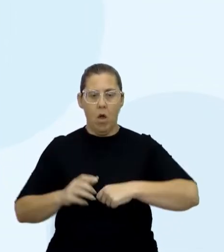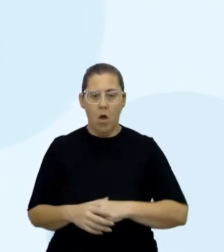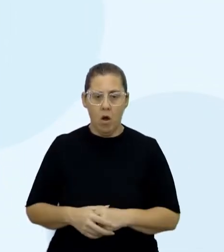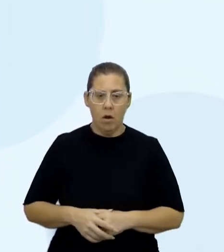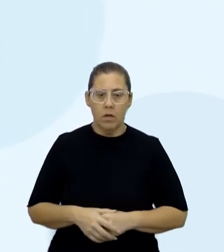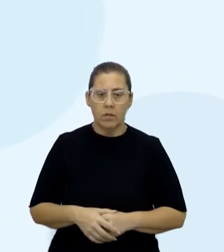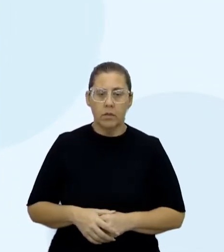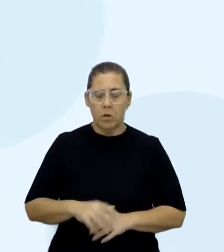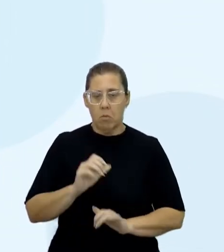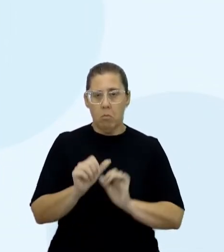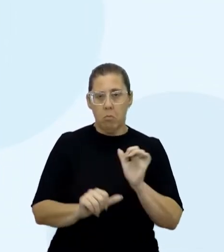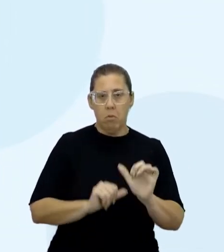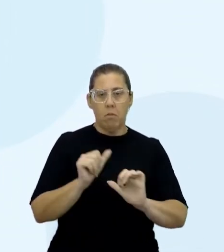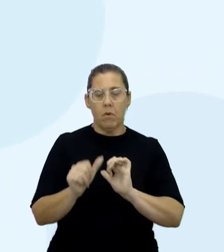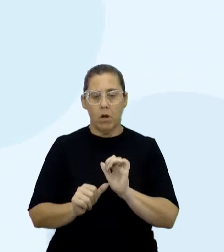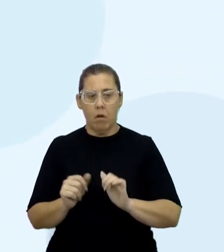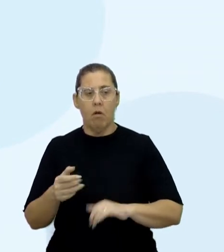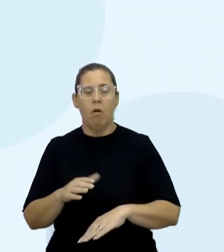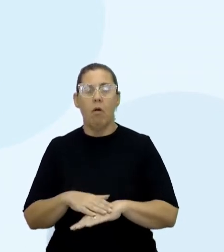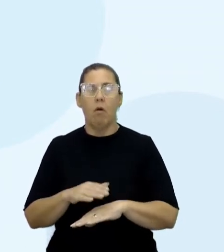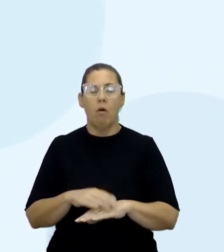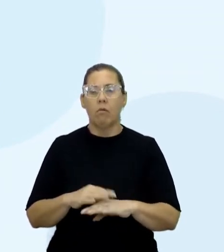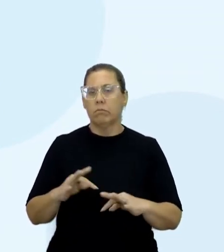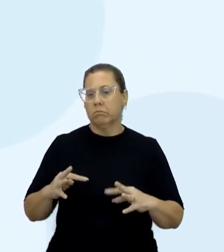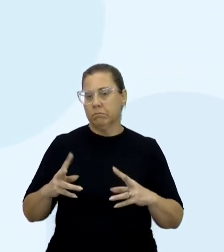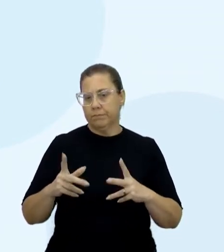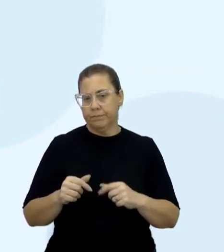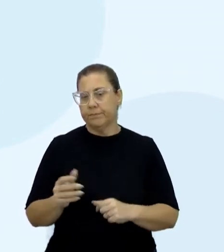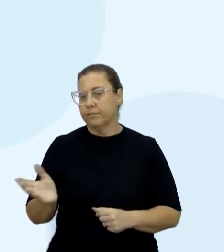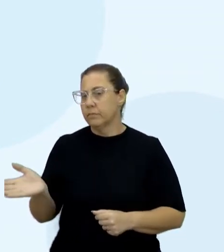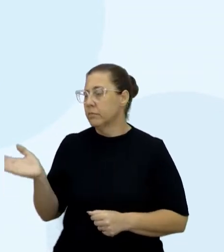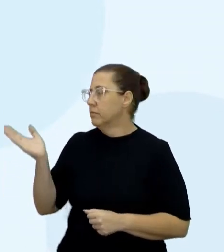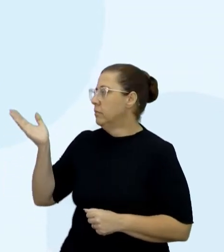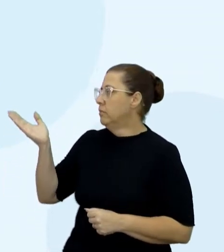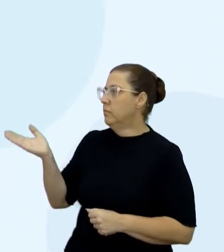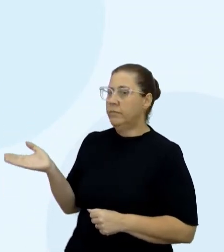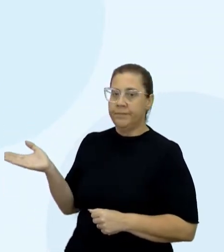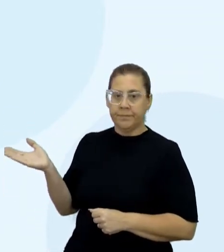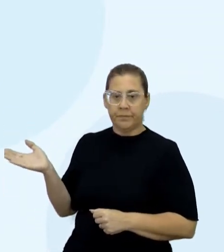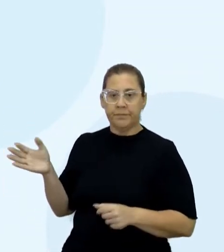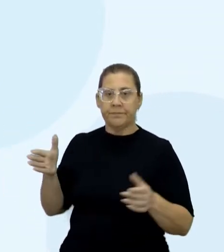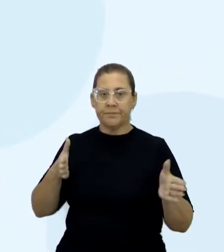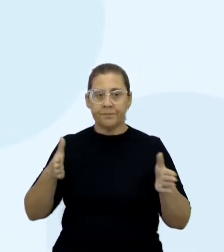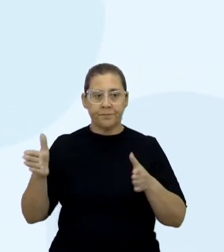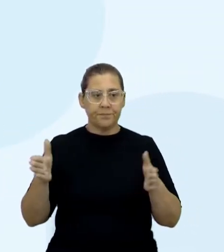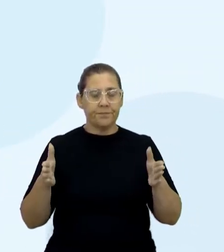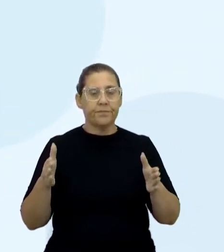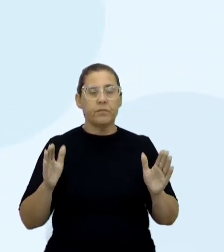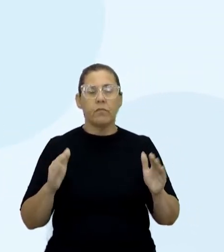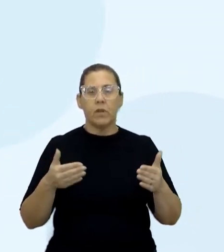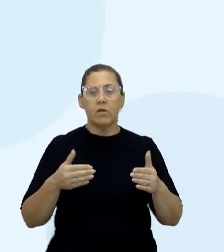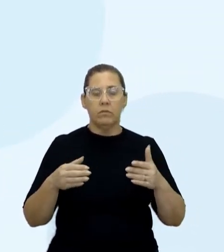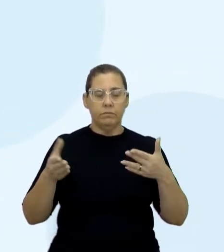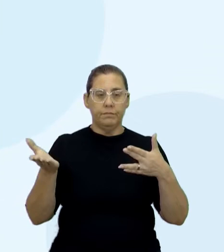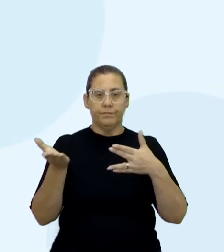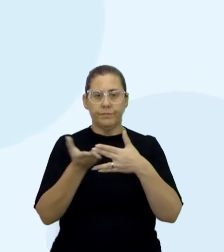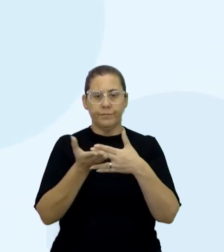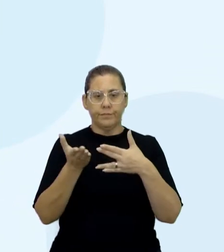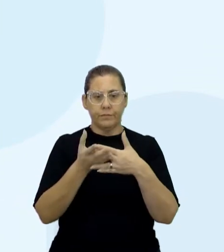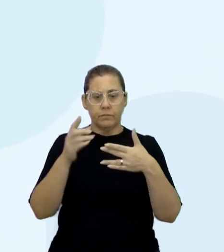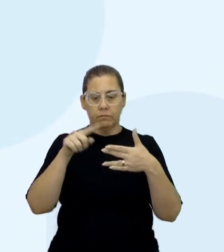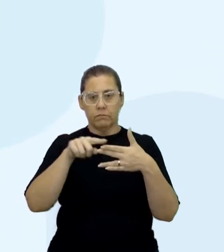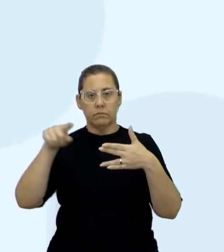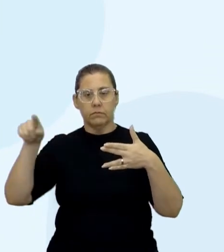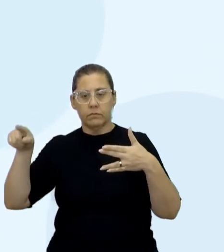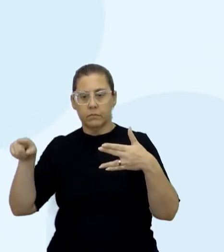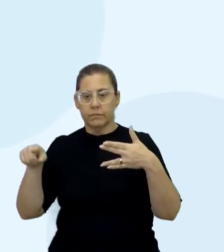do ponto imagem, eu fiz as propriedades. Paralelo passa pelo foco e